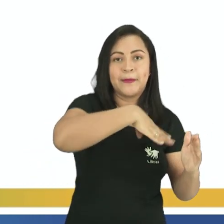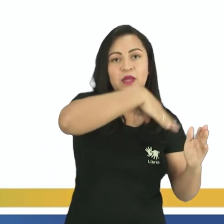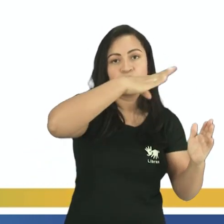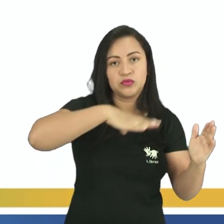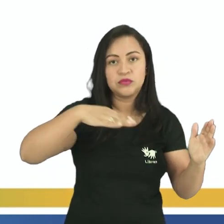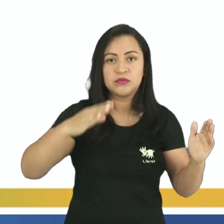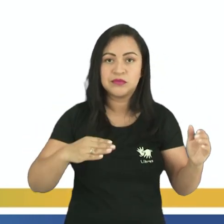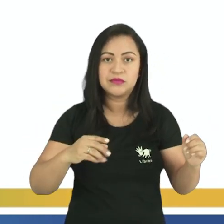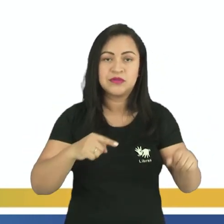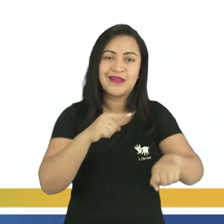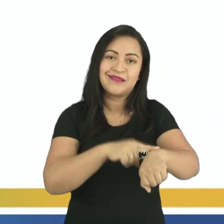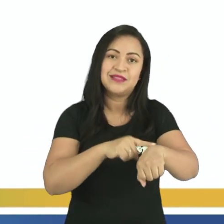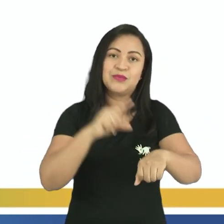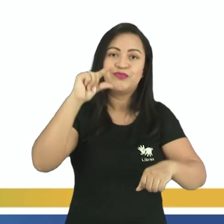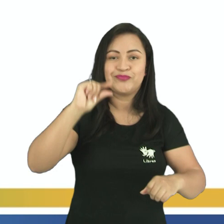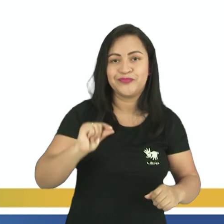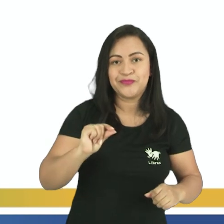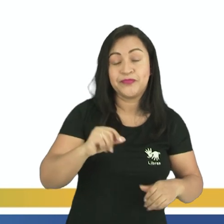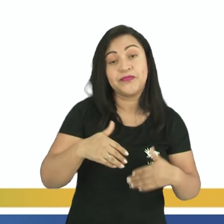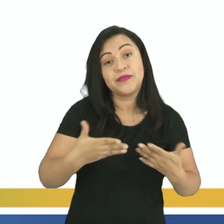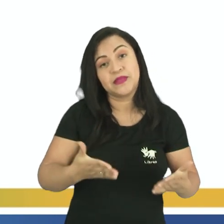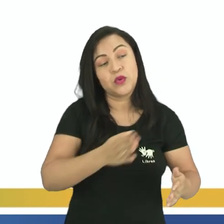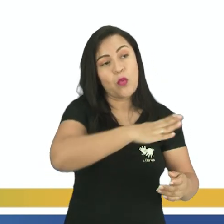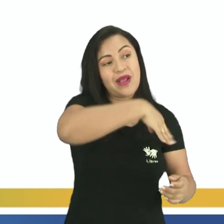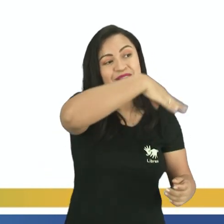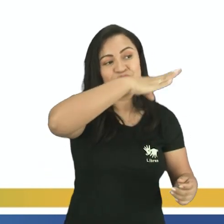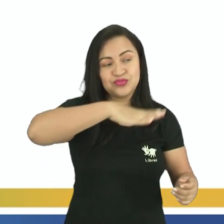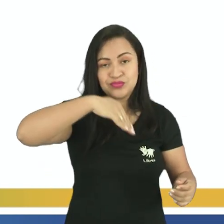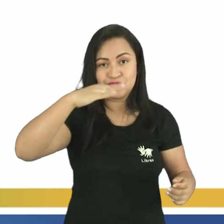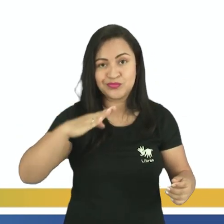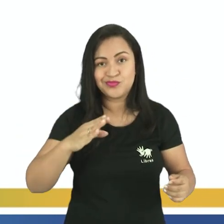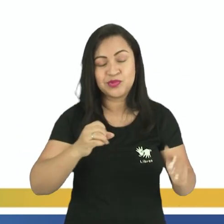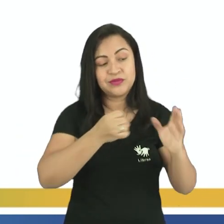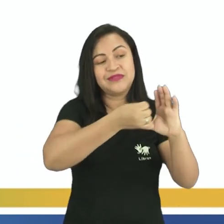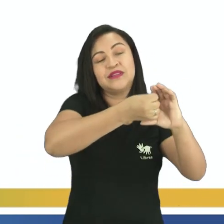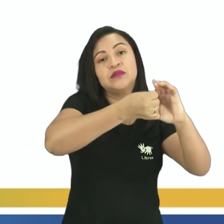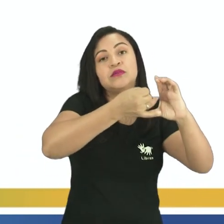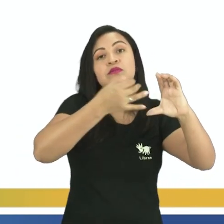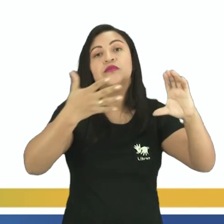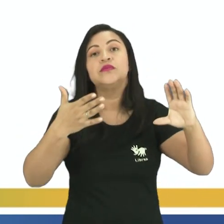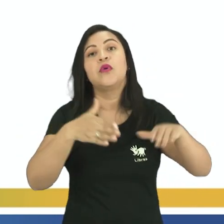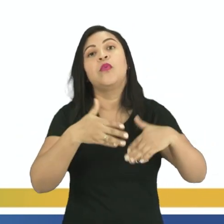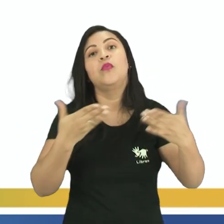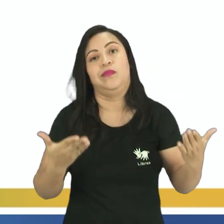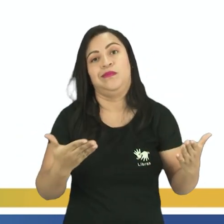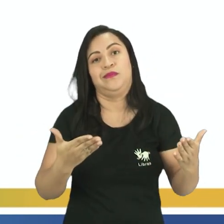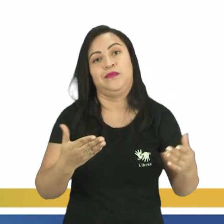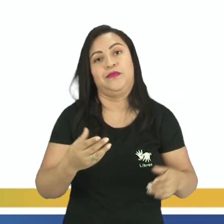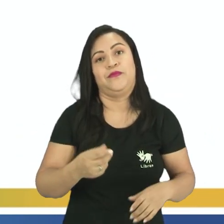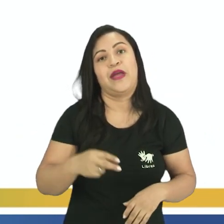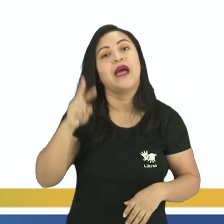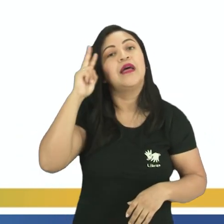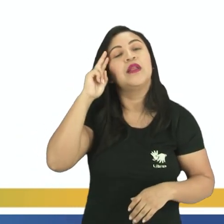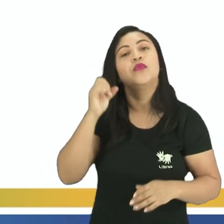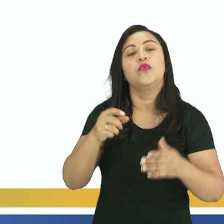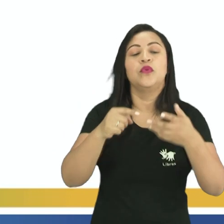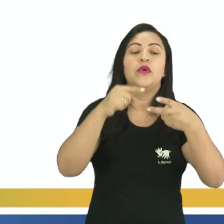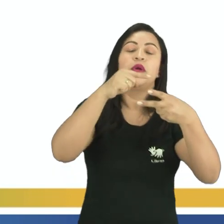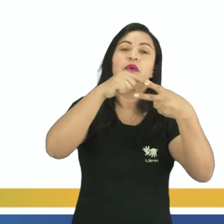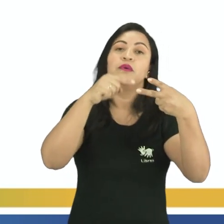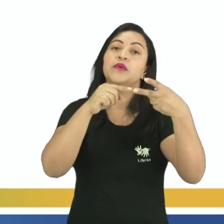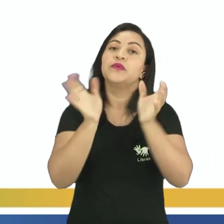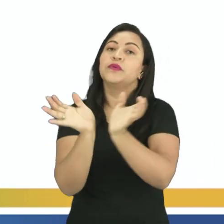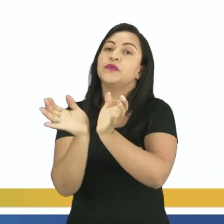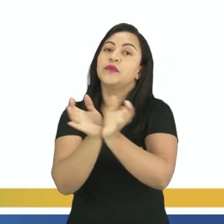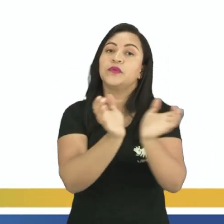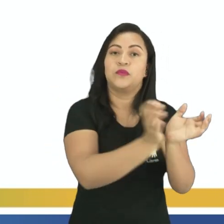uma frequência menor. Então, as ondas, elas podem ser classificadas de acordo com a sua natureza em dois grupos. Nós temos as